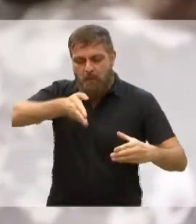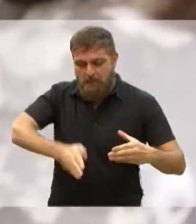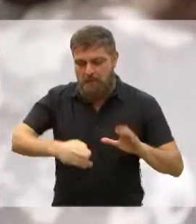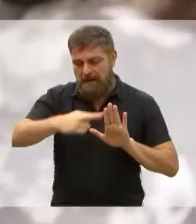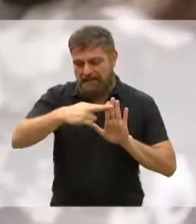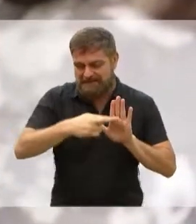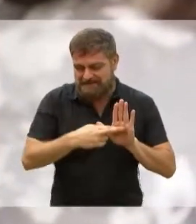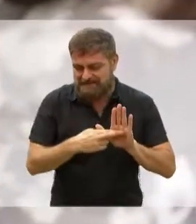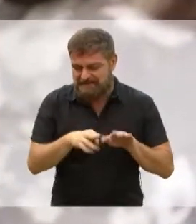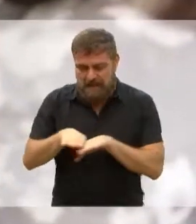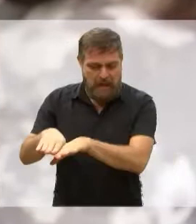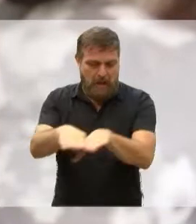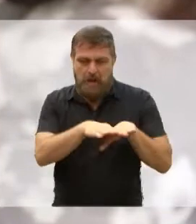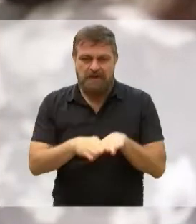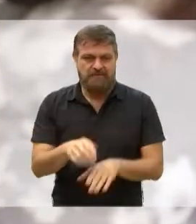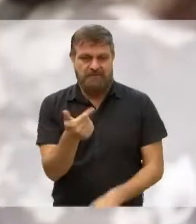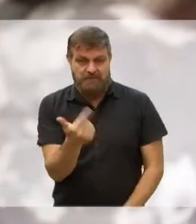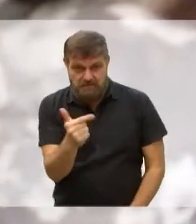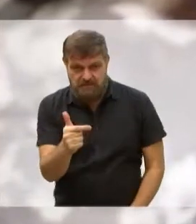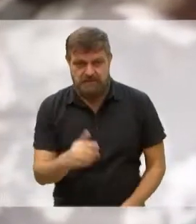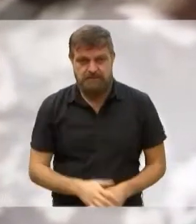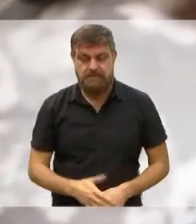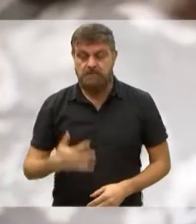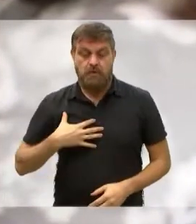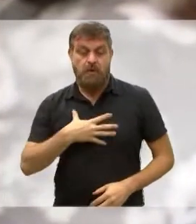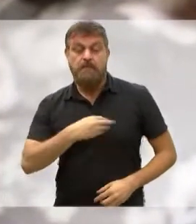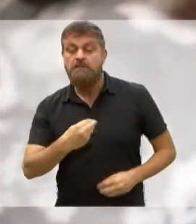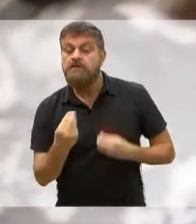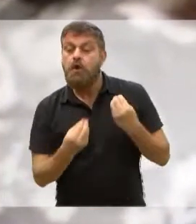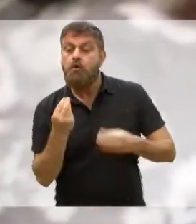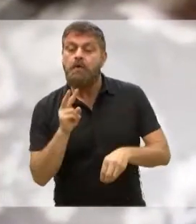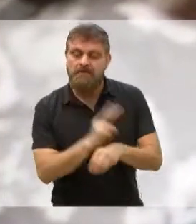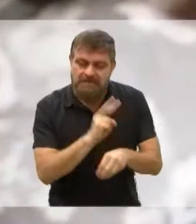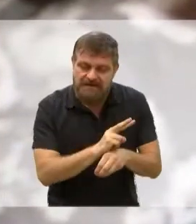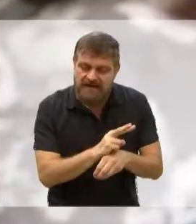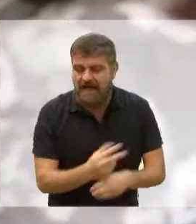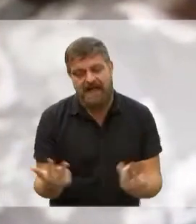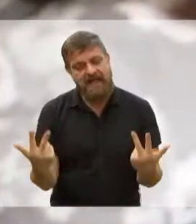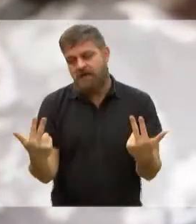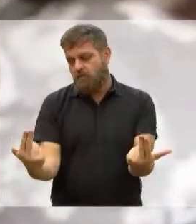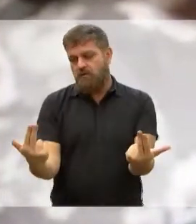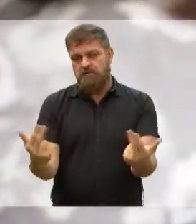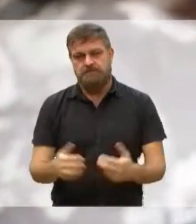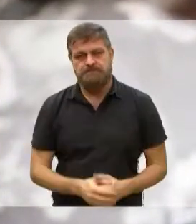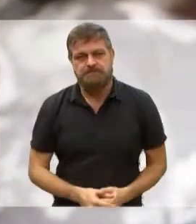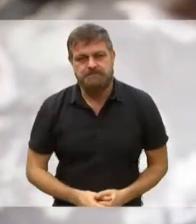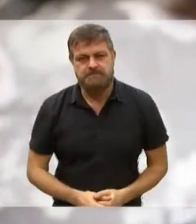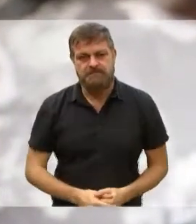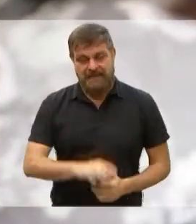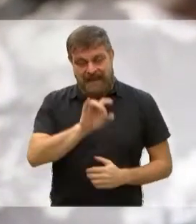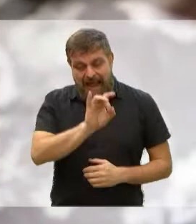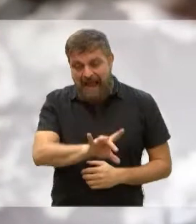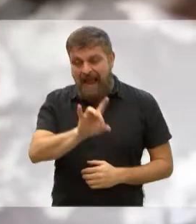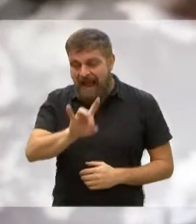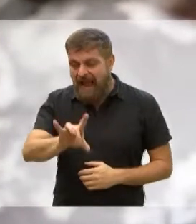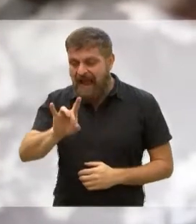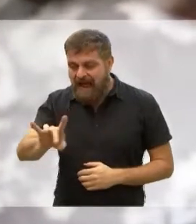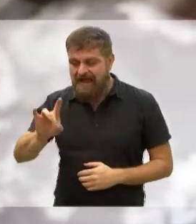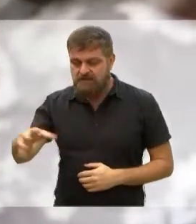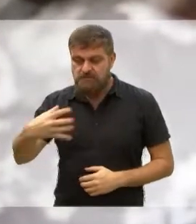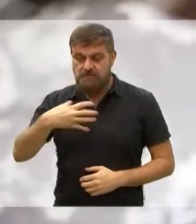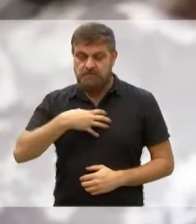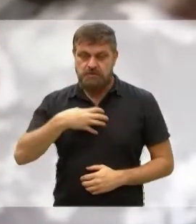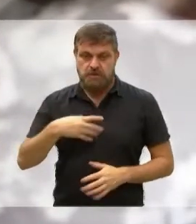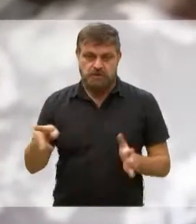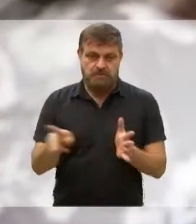né? A gente tem que... E é assim que eu gostaria que o meu filho fosse tratado, que todo mundo fosse tratado, né? Cada um é cada um. O que